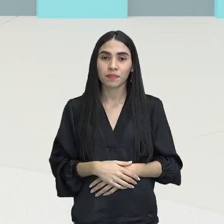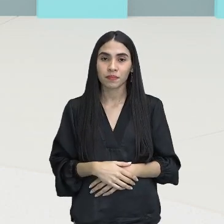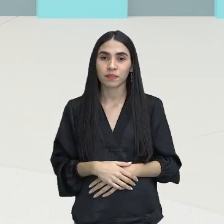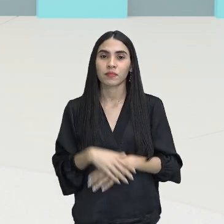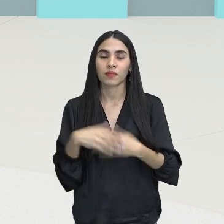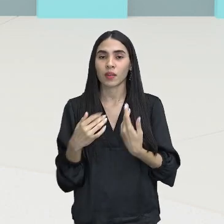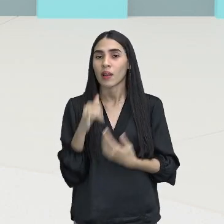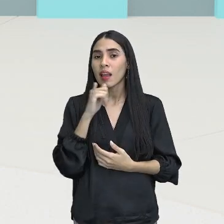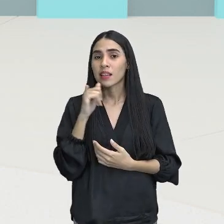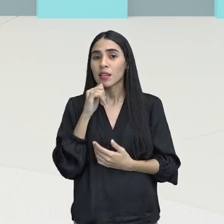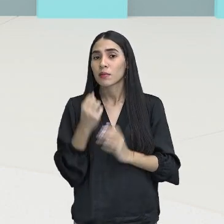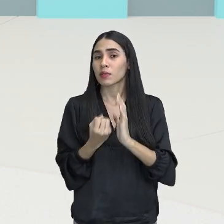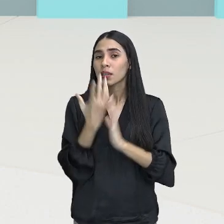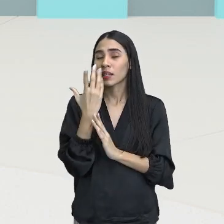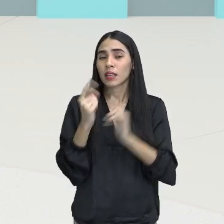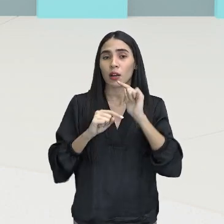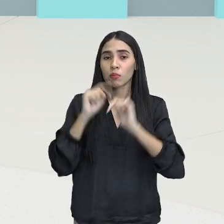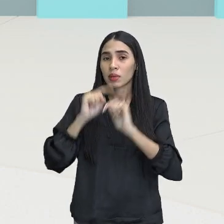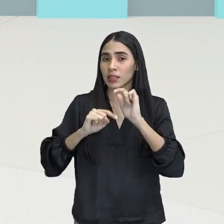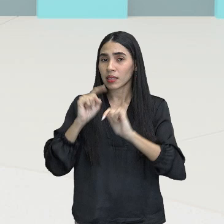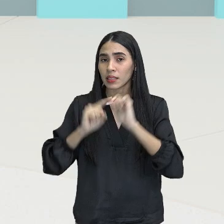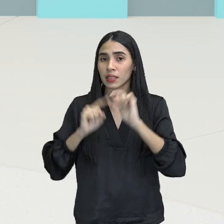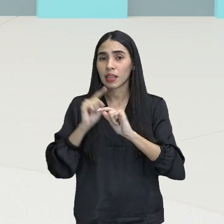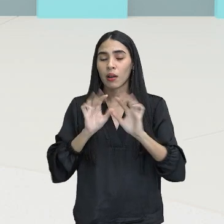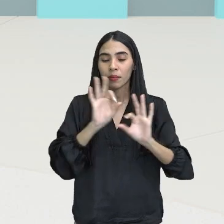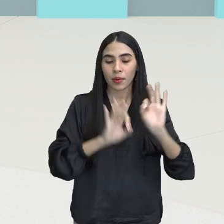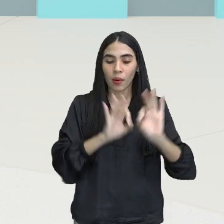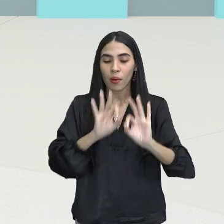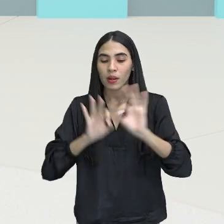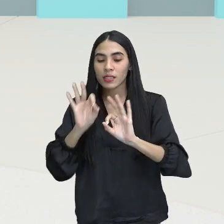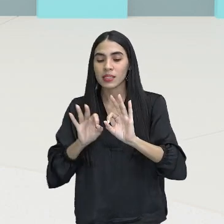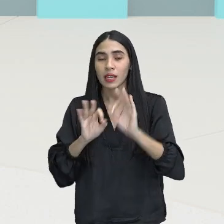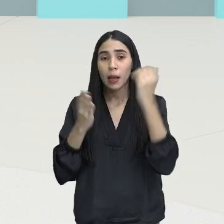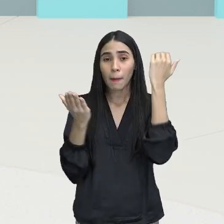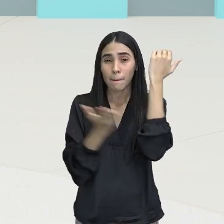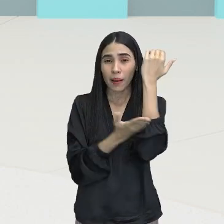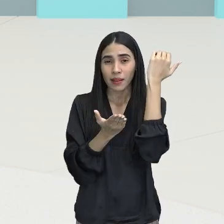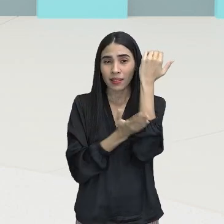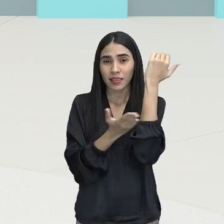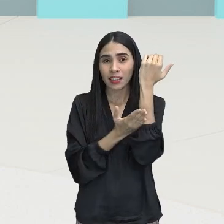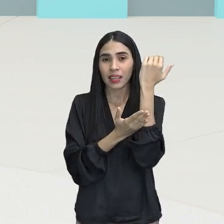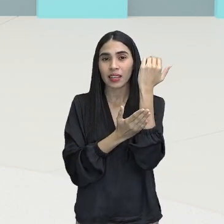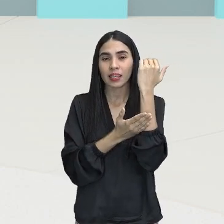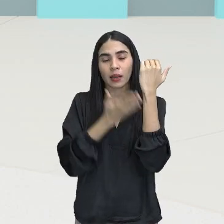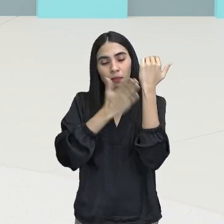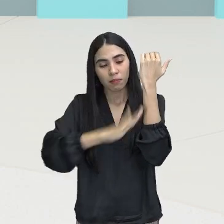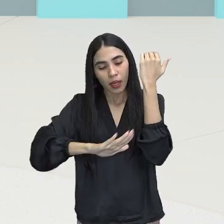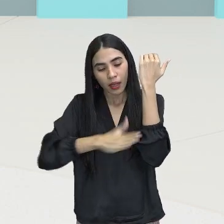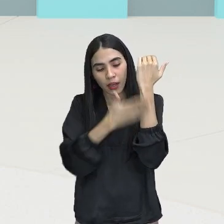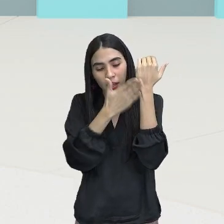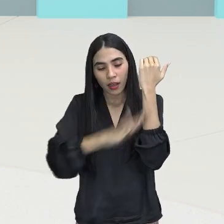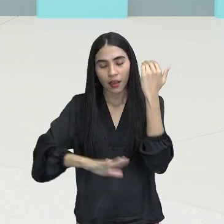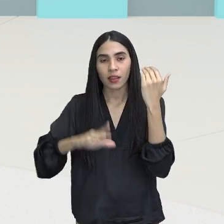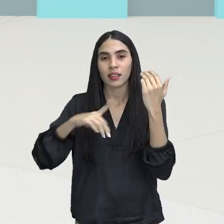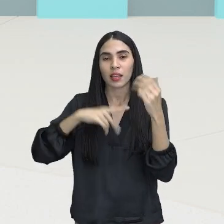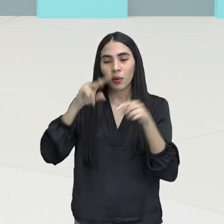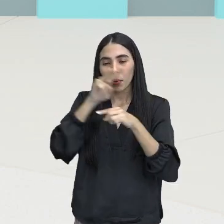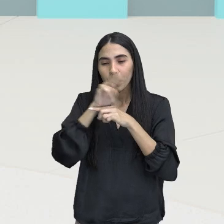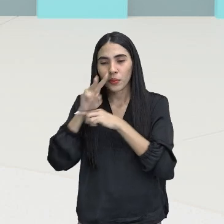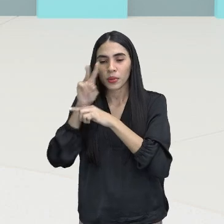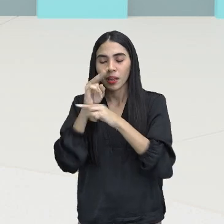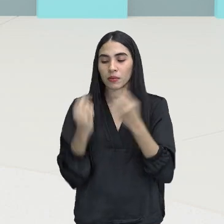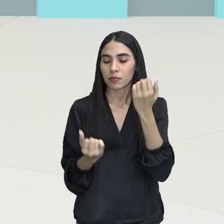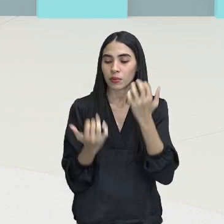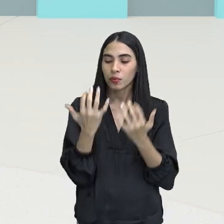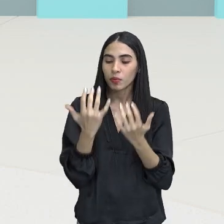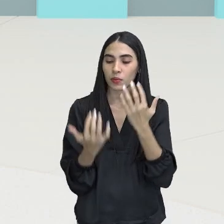um instrumento, construir, preparar a madeira, alicelar, ter todo um cuidado com o